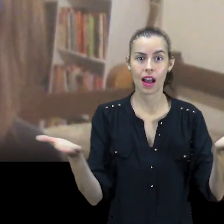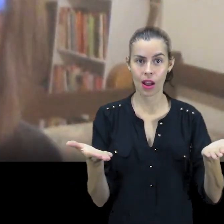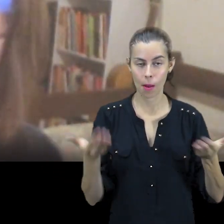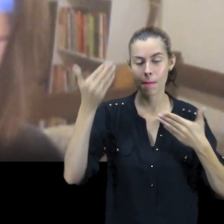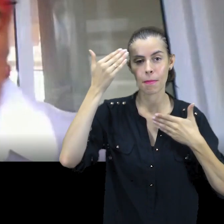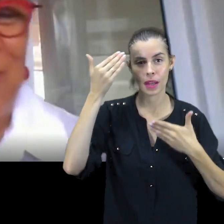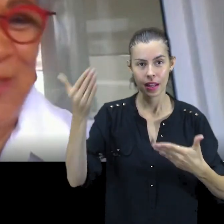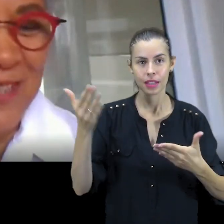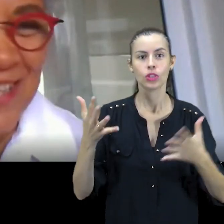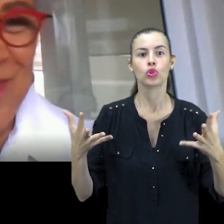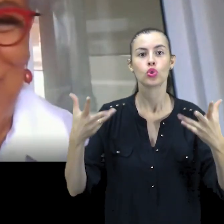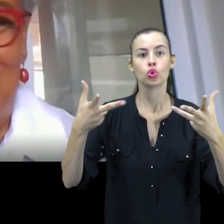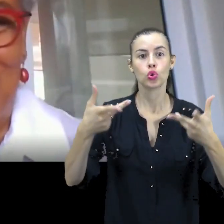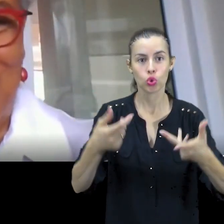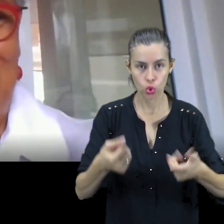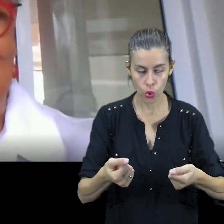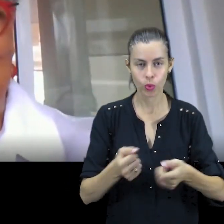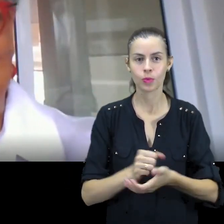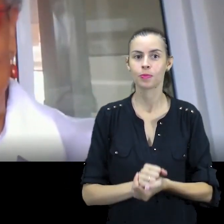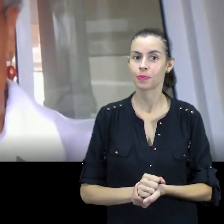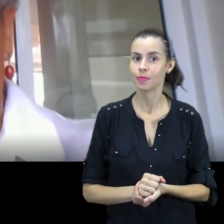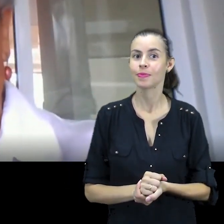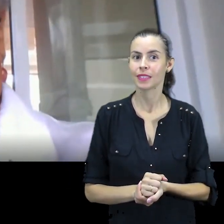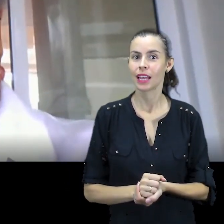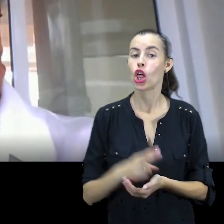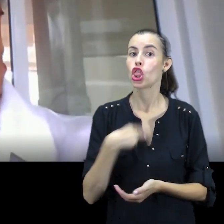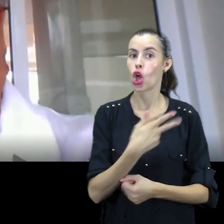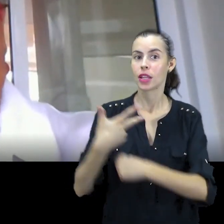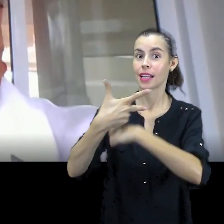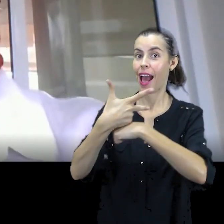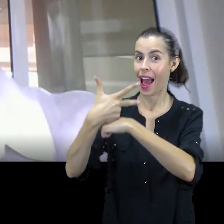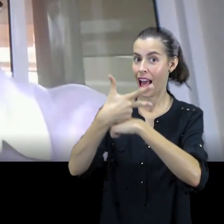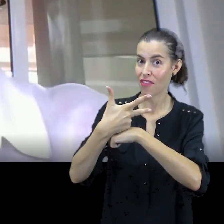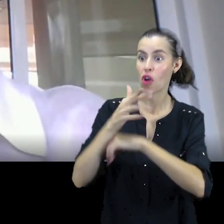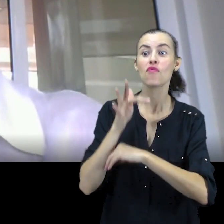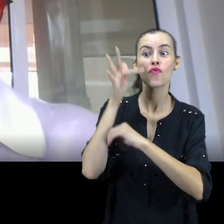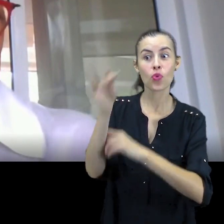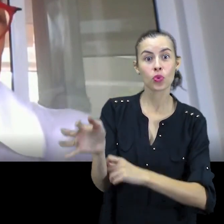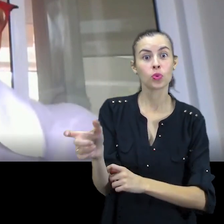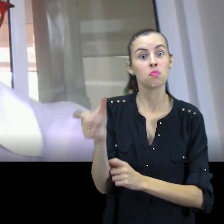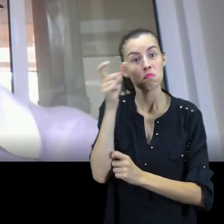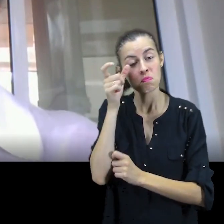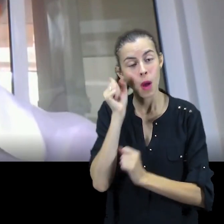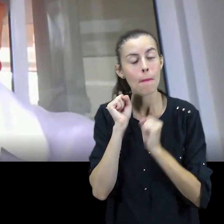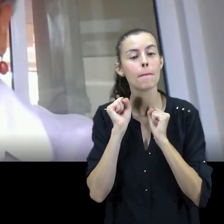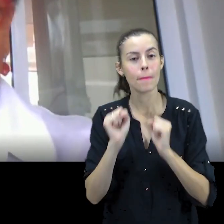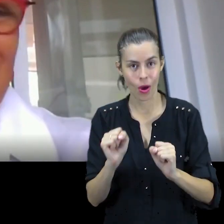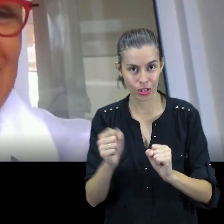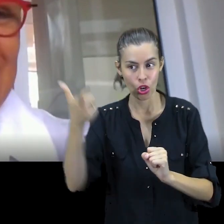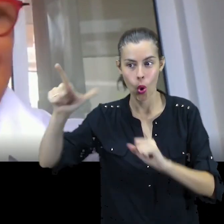Bem, boa tarde a todas, todos, todes que estiverem nos